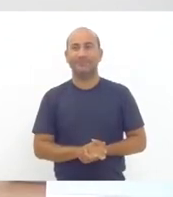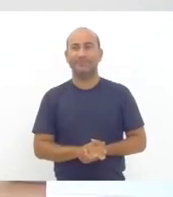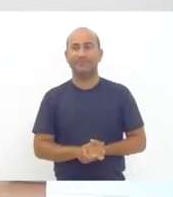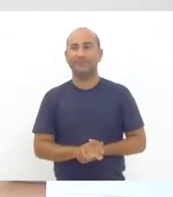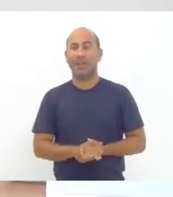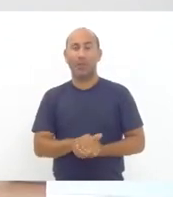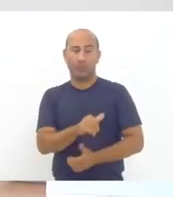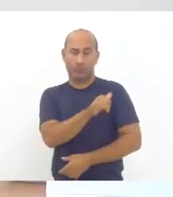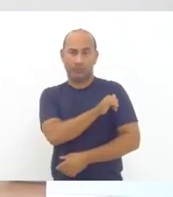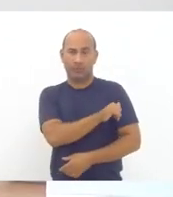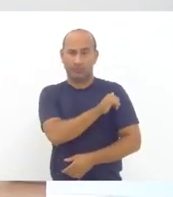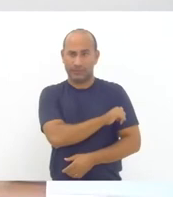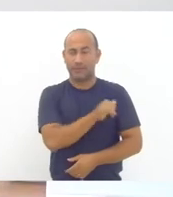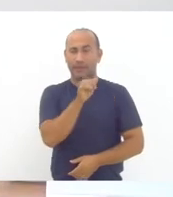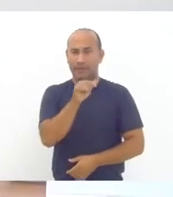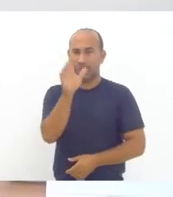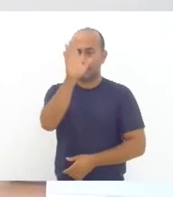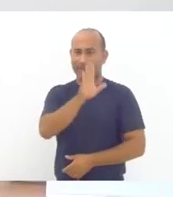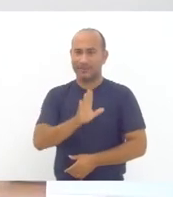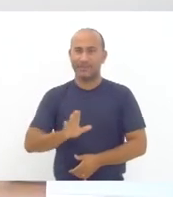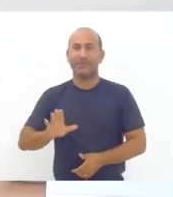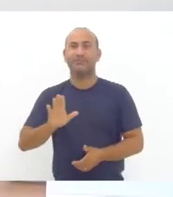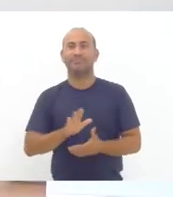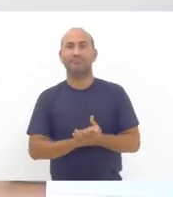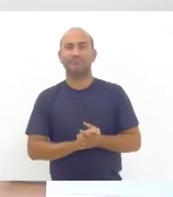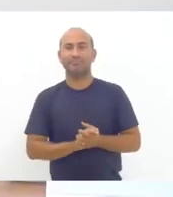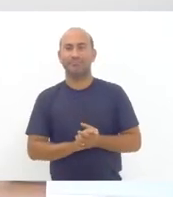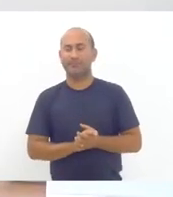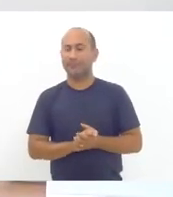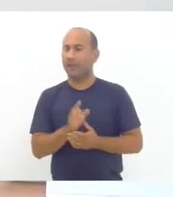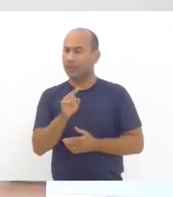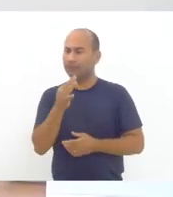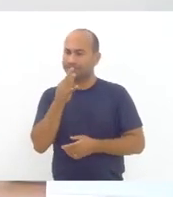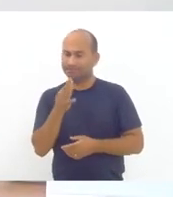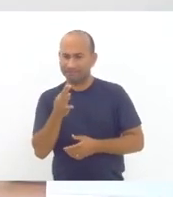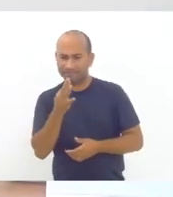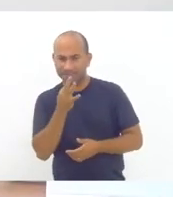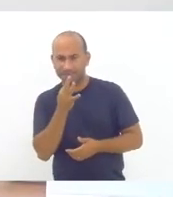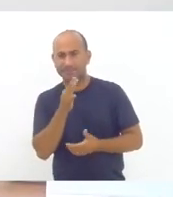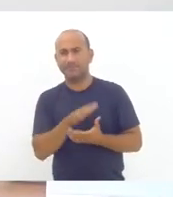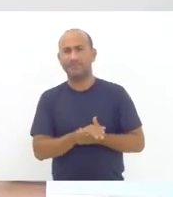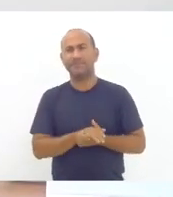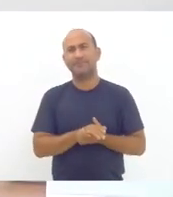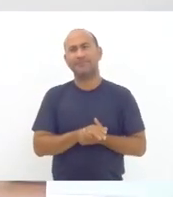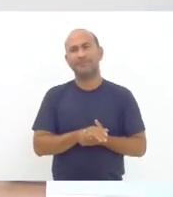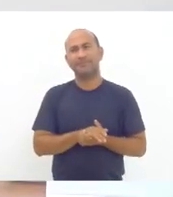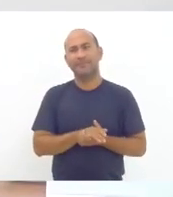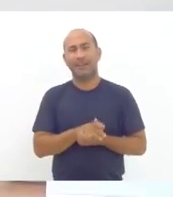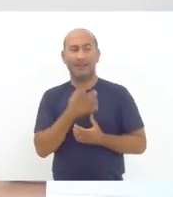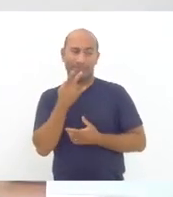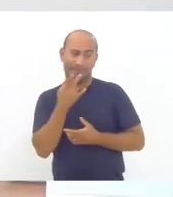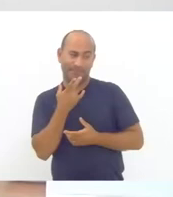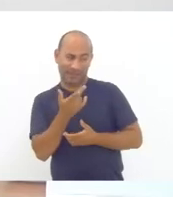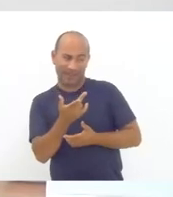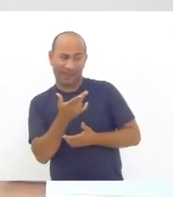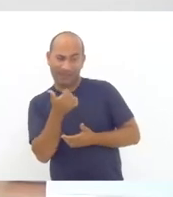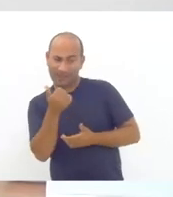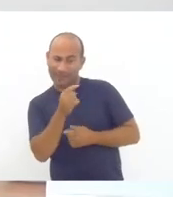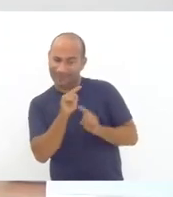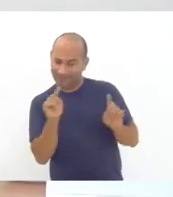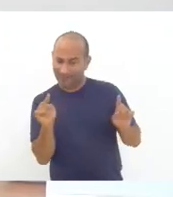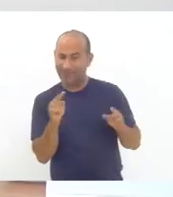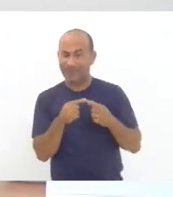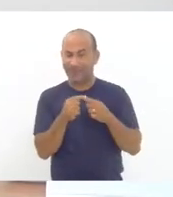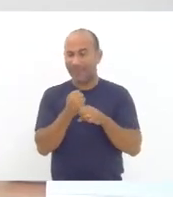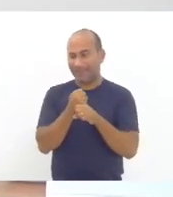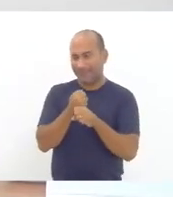particularmente particular do Brasil ele que eu conhecia melhor não dizer que faz muito tempo mas tem